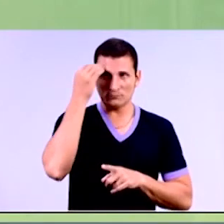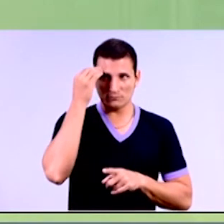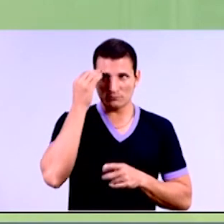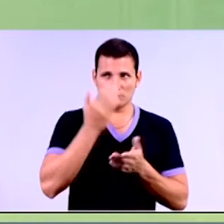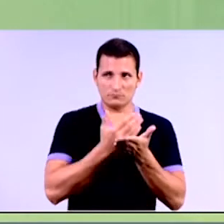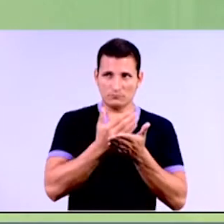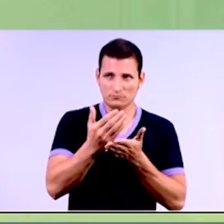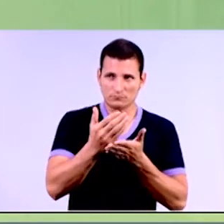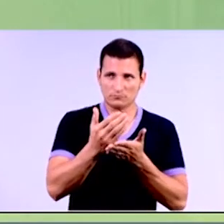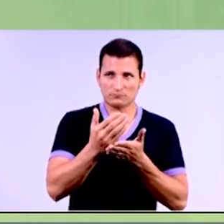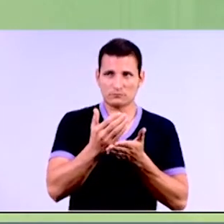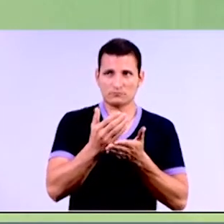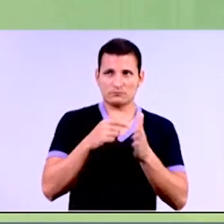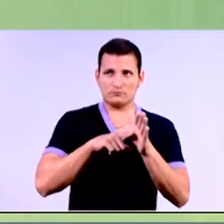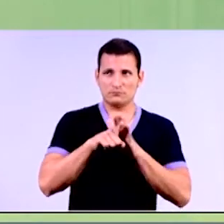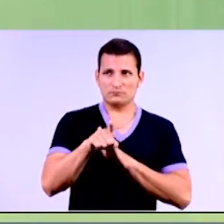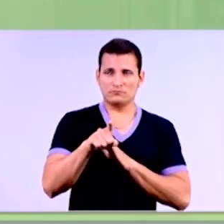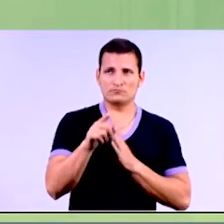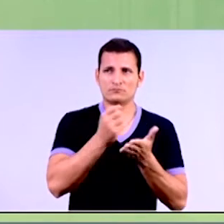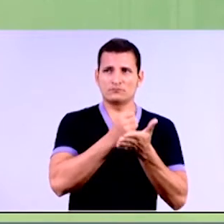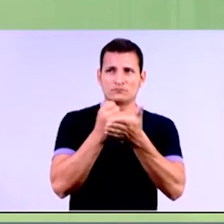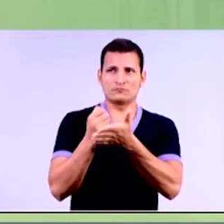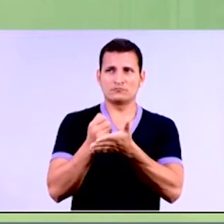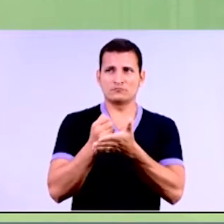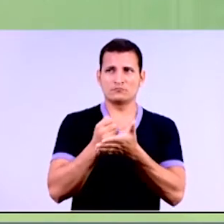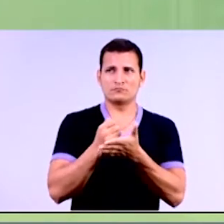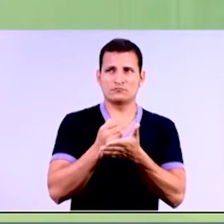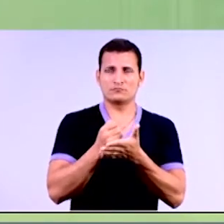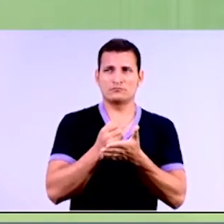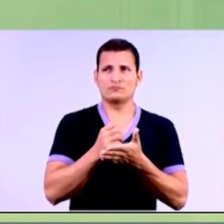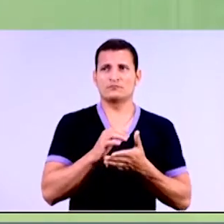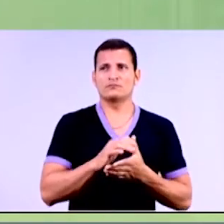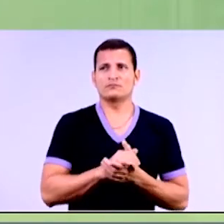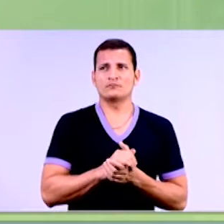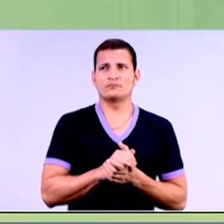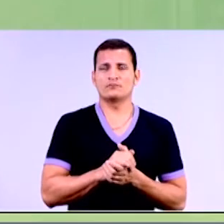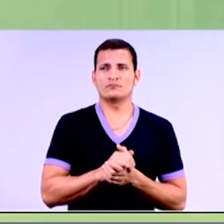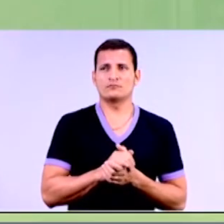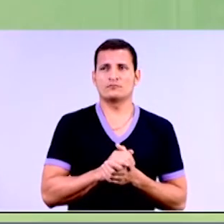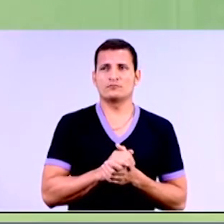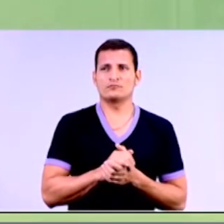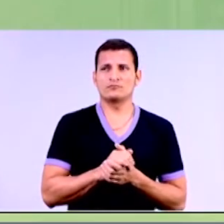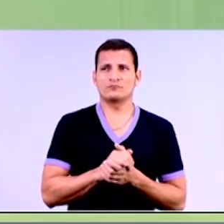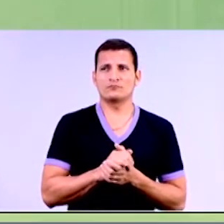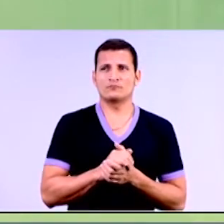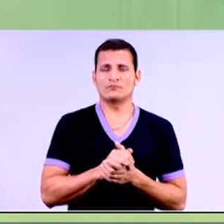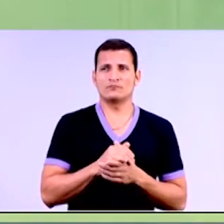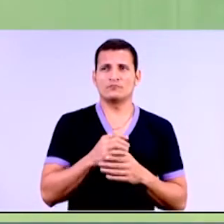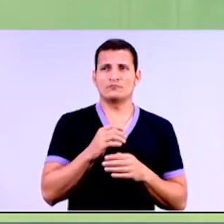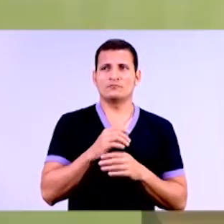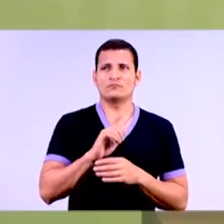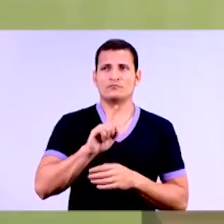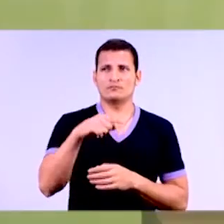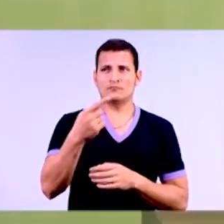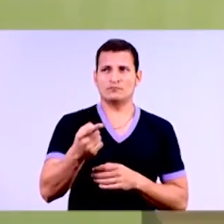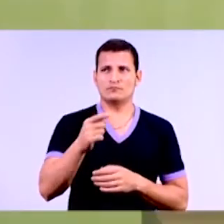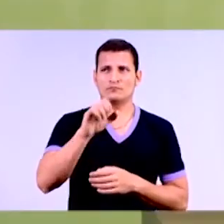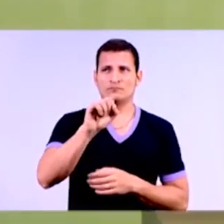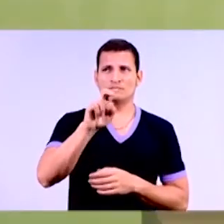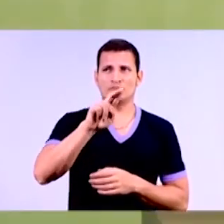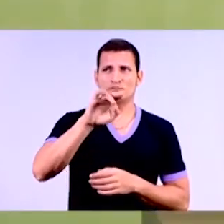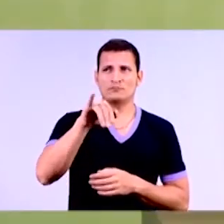pergunta com o auxiliar, isso é fundamental. Enquanto na negativa o auxiliar aparece depois do verbo, depois do sujeito,